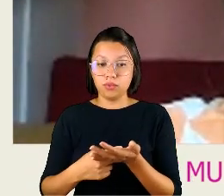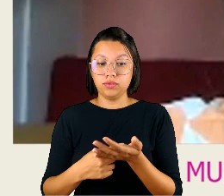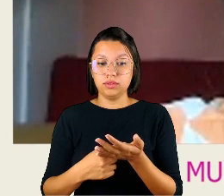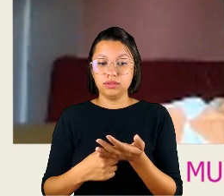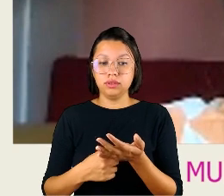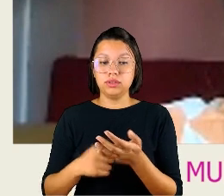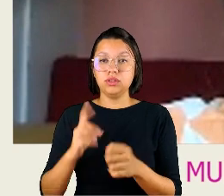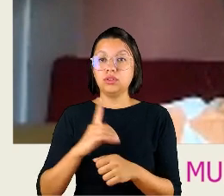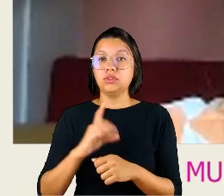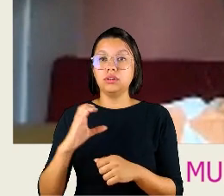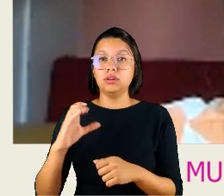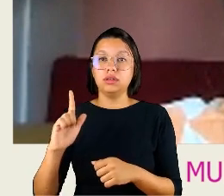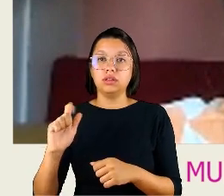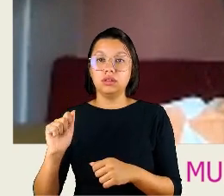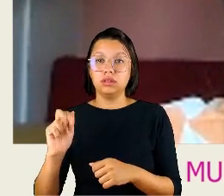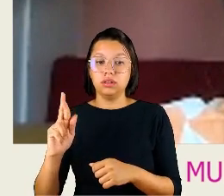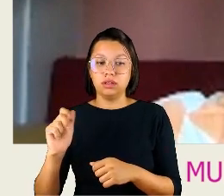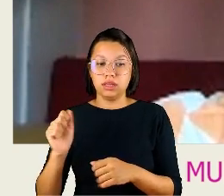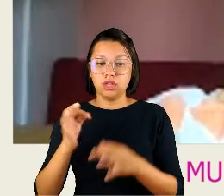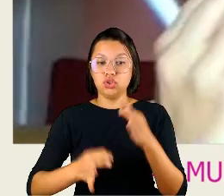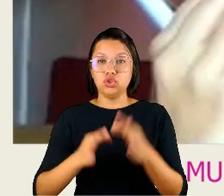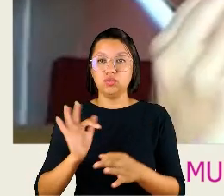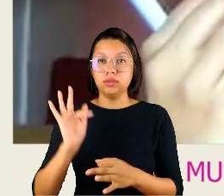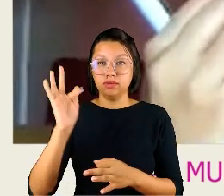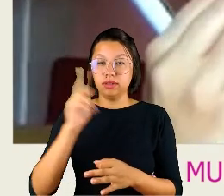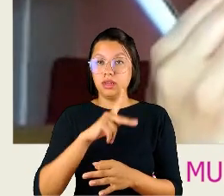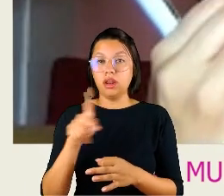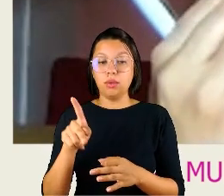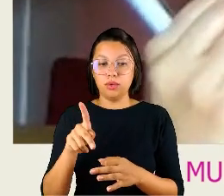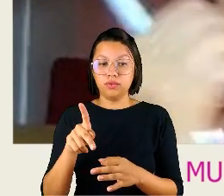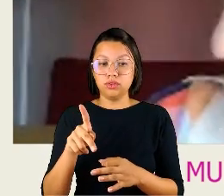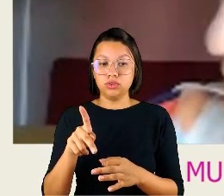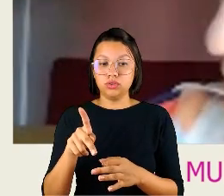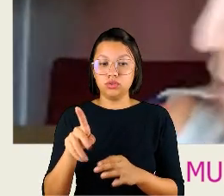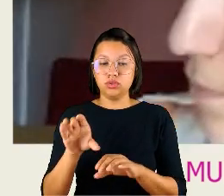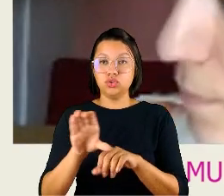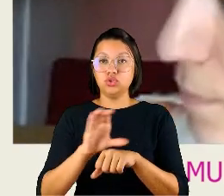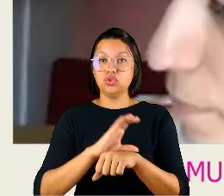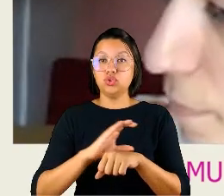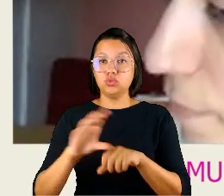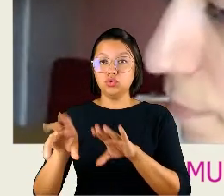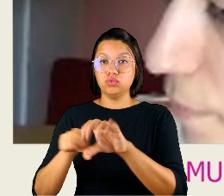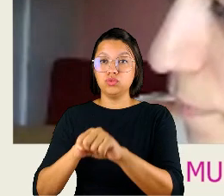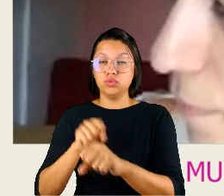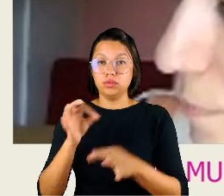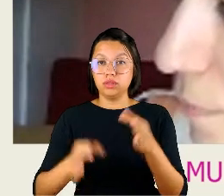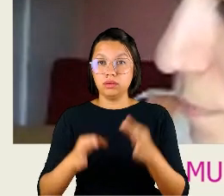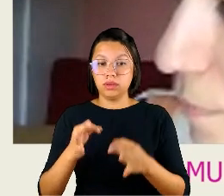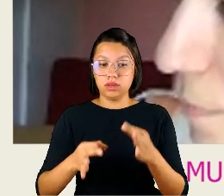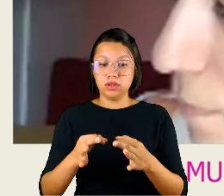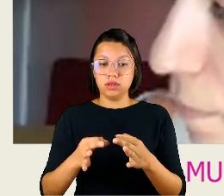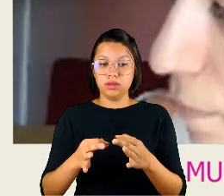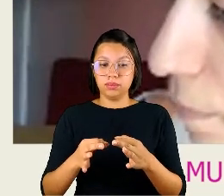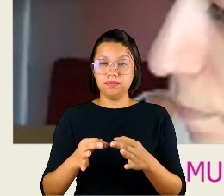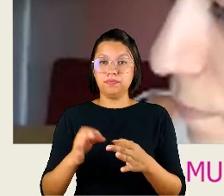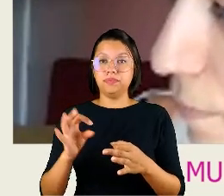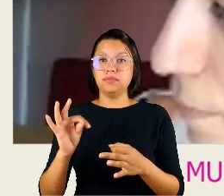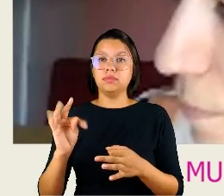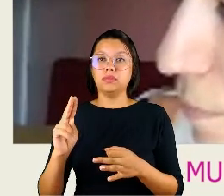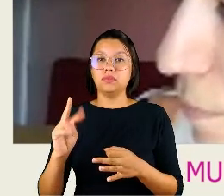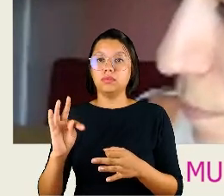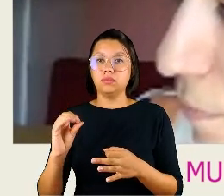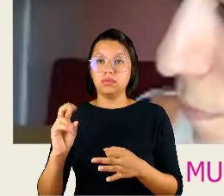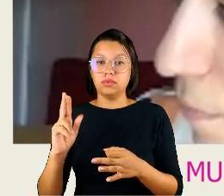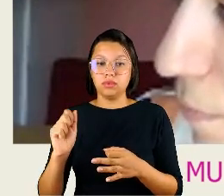Clara Mota, juíza federal, professora de cursos de formação da magistratura e tutora da